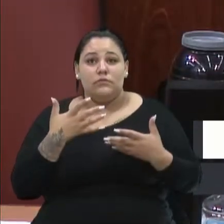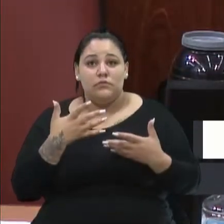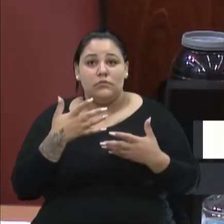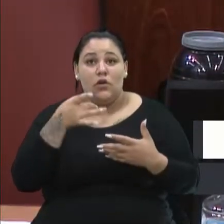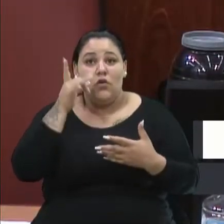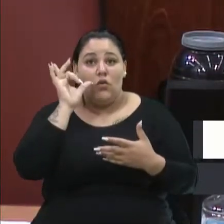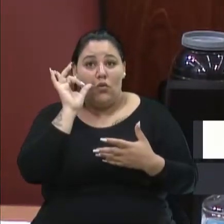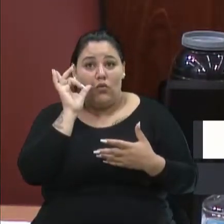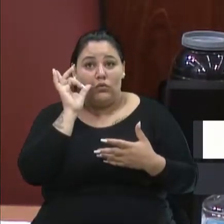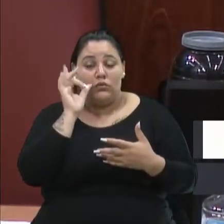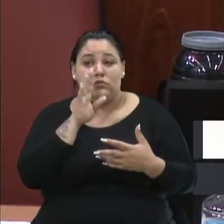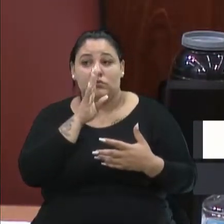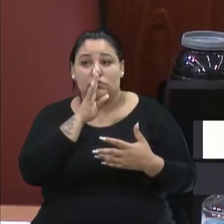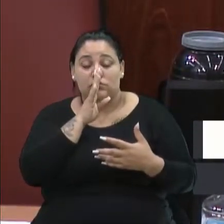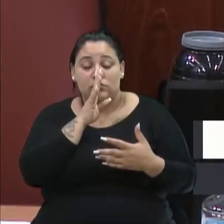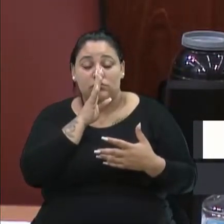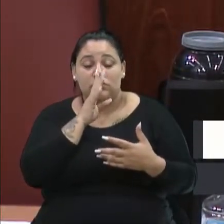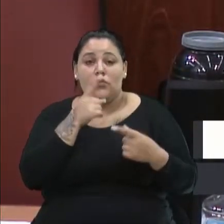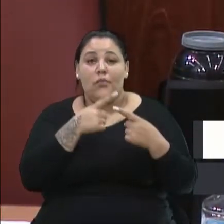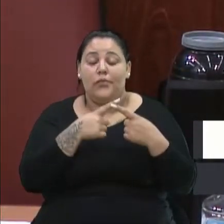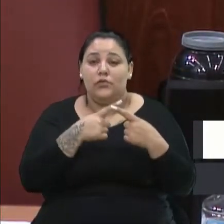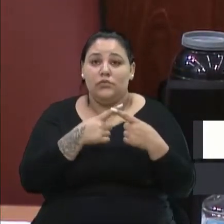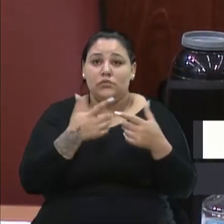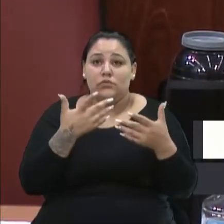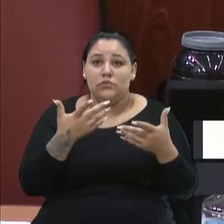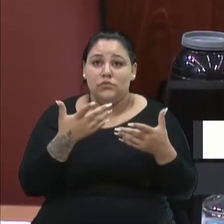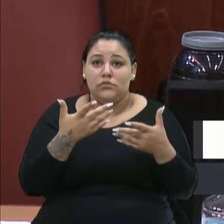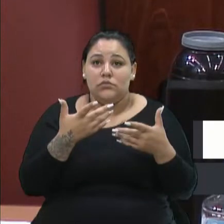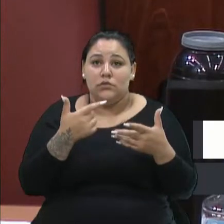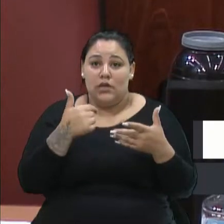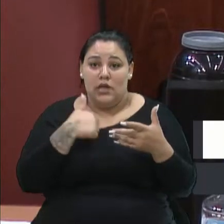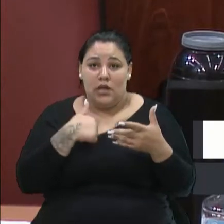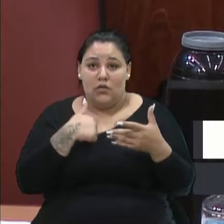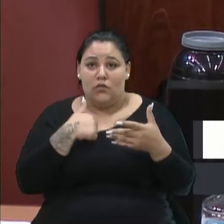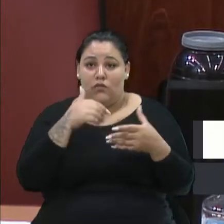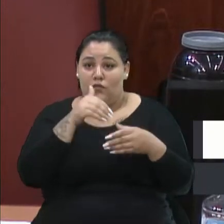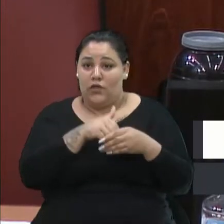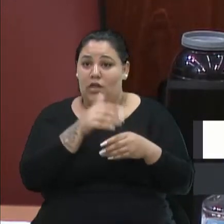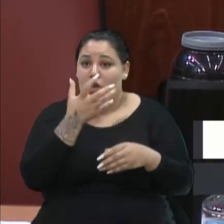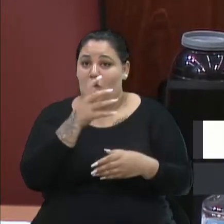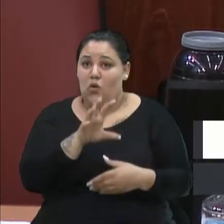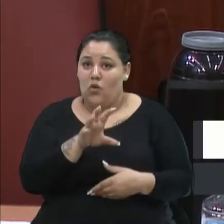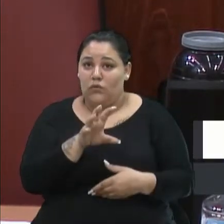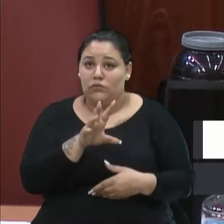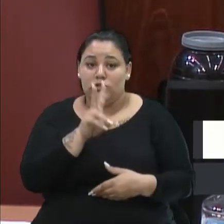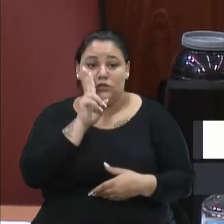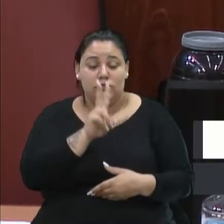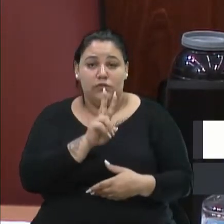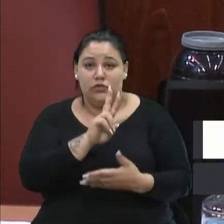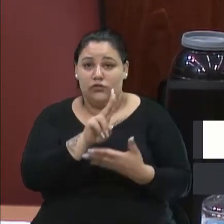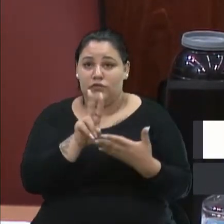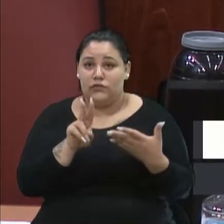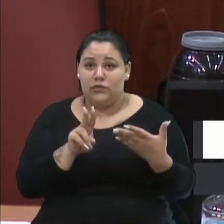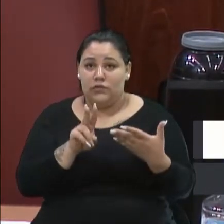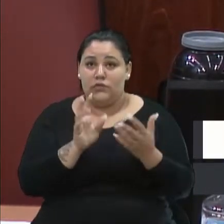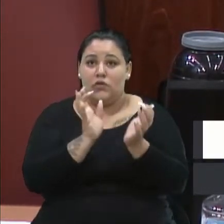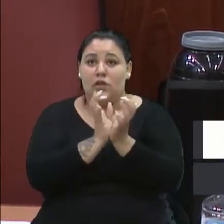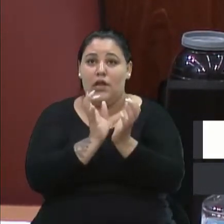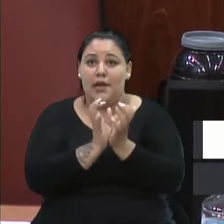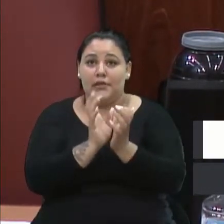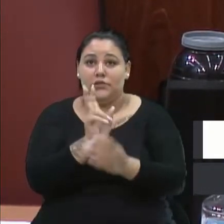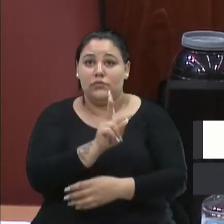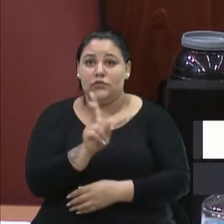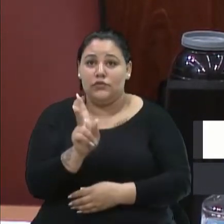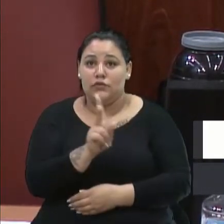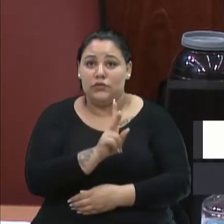fiquei surpreso, porque mesmo sendo contrário a isso, e vejo vários colegas professores aqui, eu não sei se os APPCIs